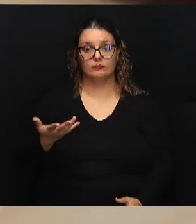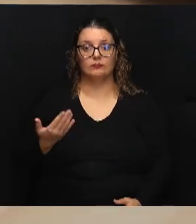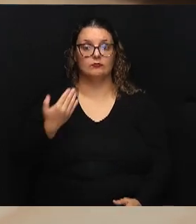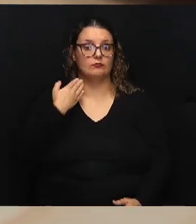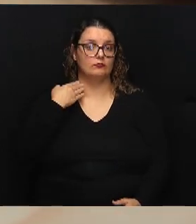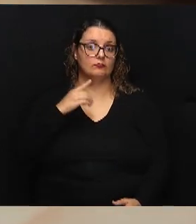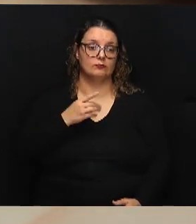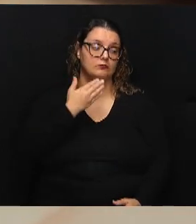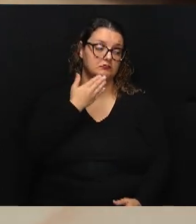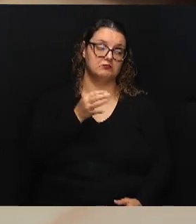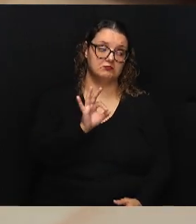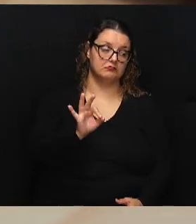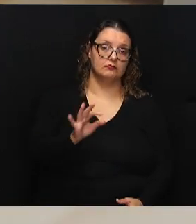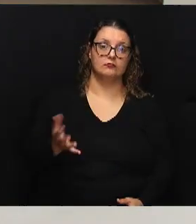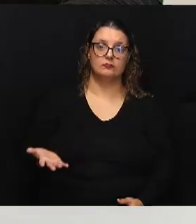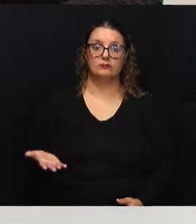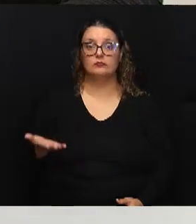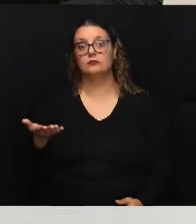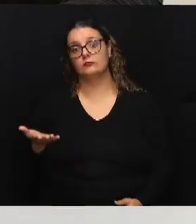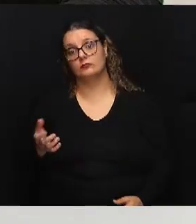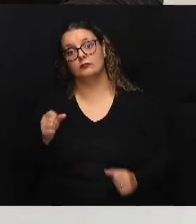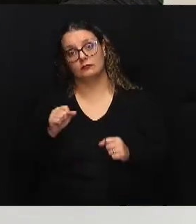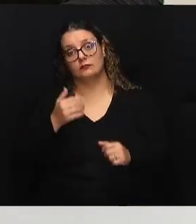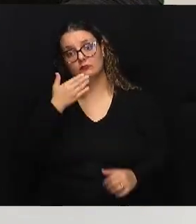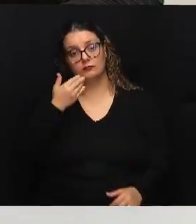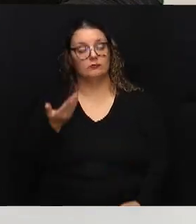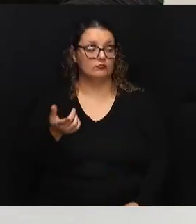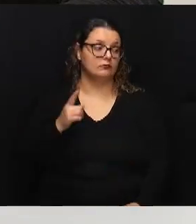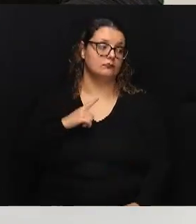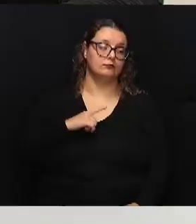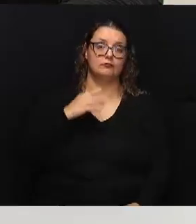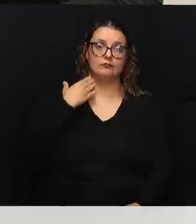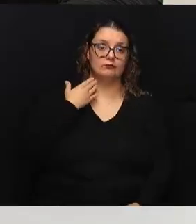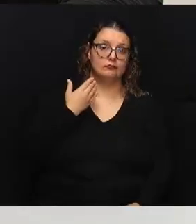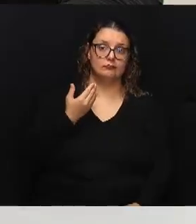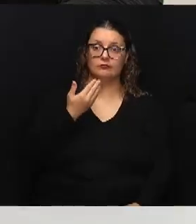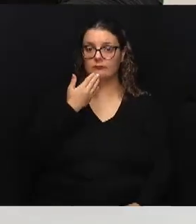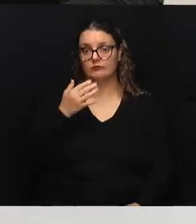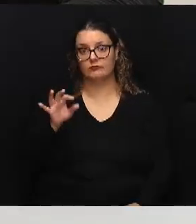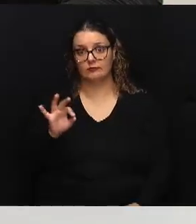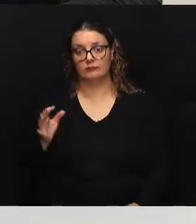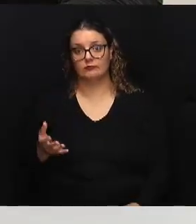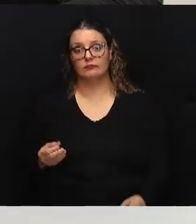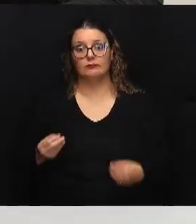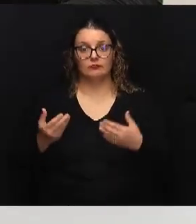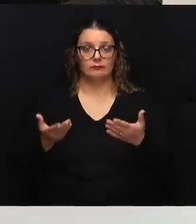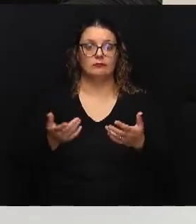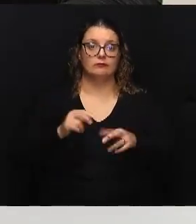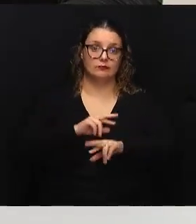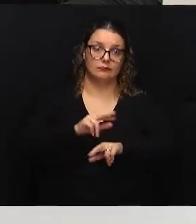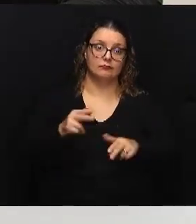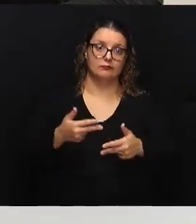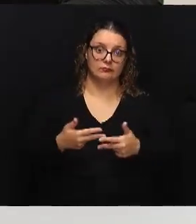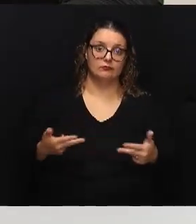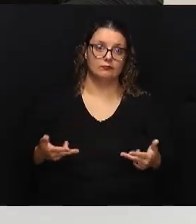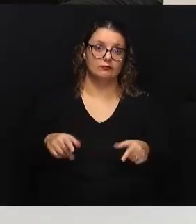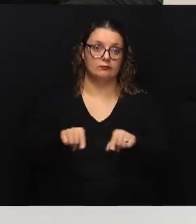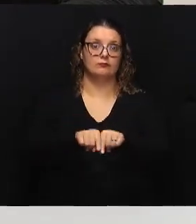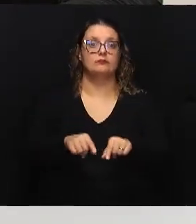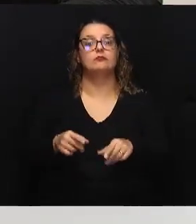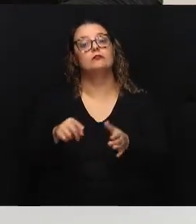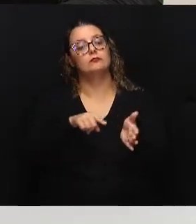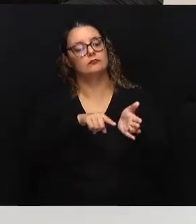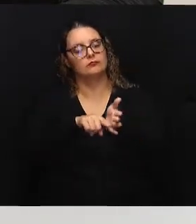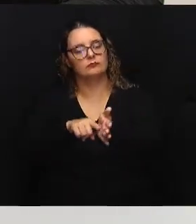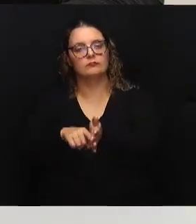cobra nada, e aí pode ser melhor. E existem bancos que não cobram nada, e te oferecem coisas também. Então, faça essa